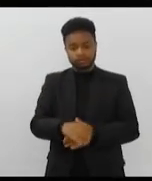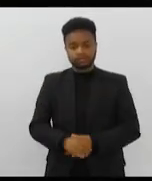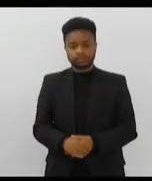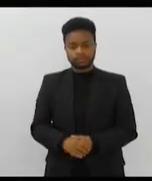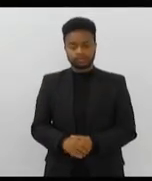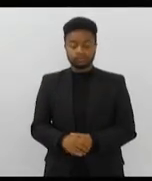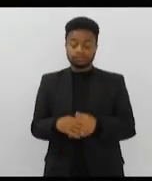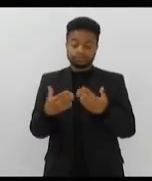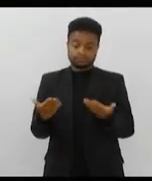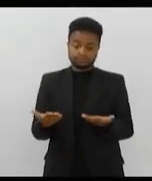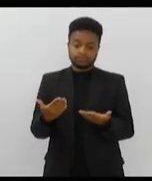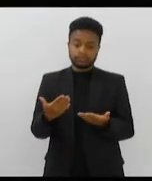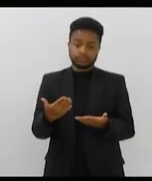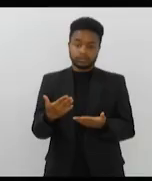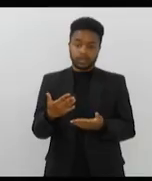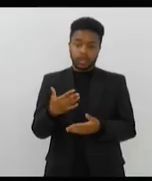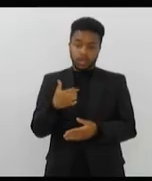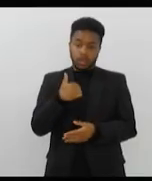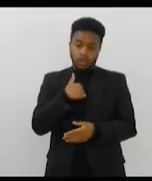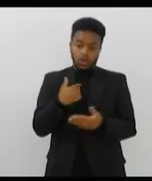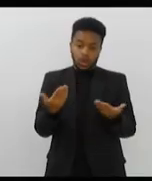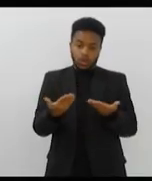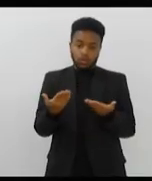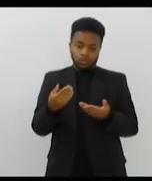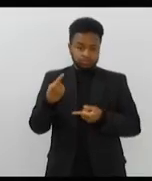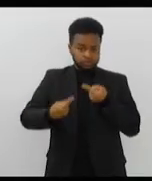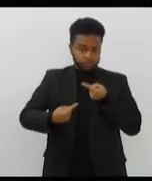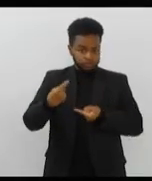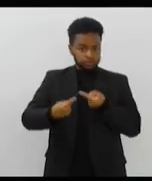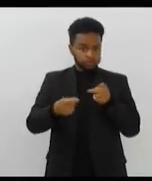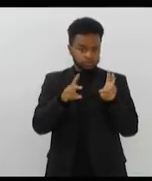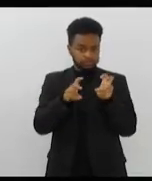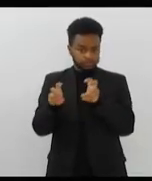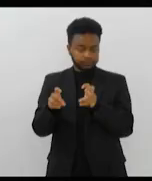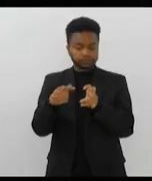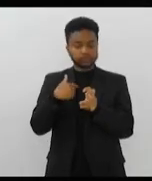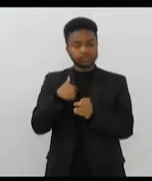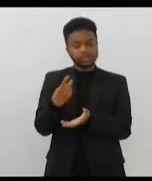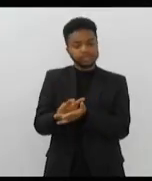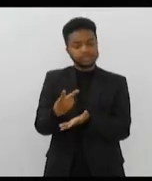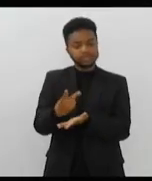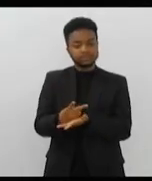Eu, particularmente, agora estou no mérito, sempre